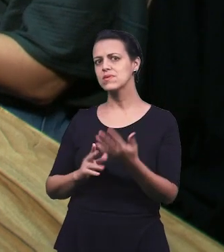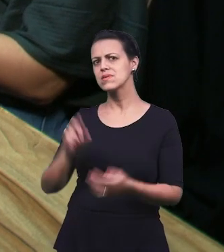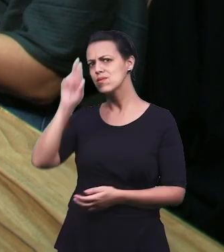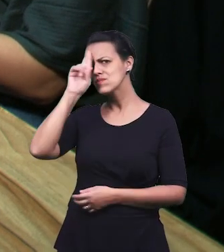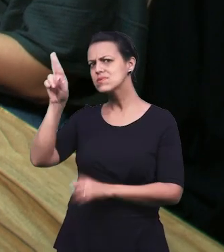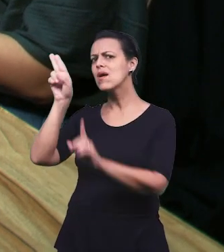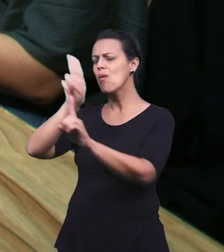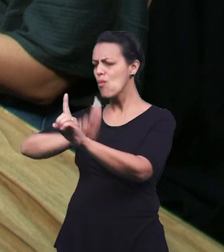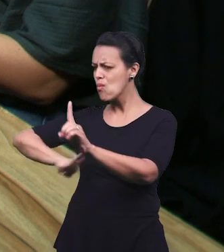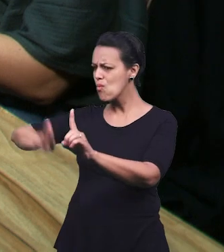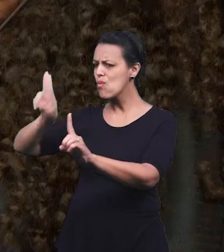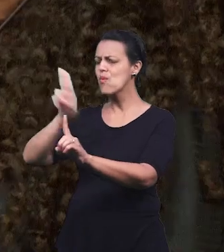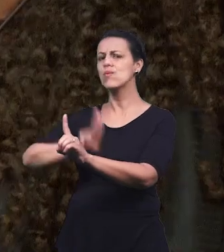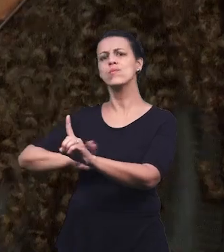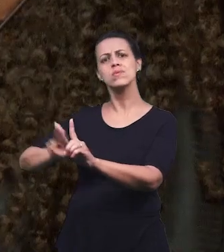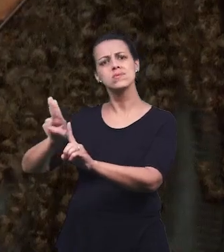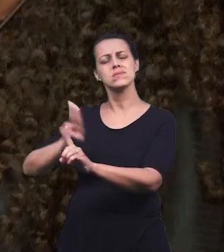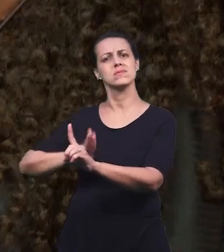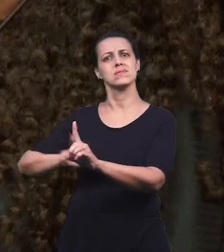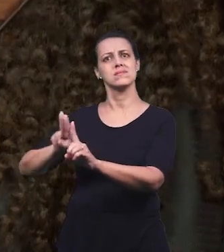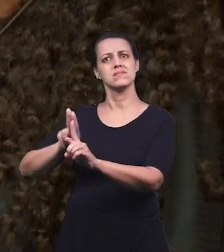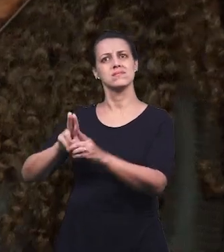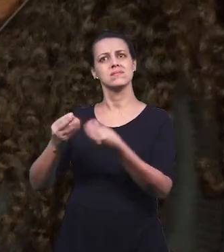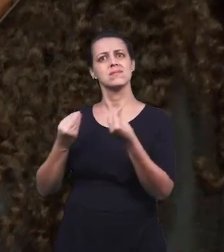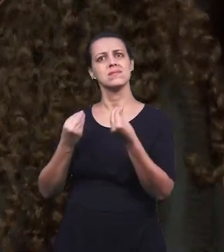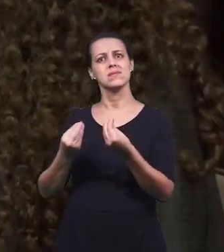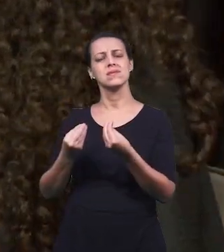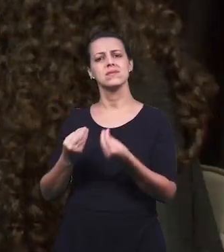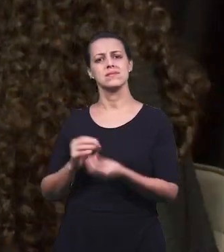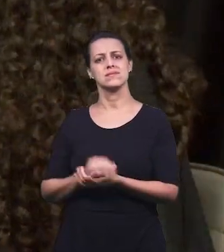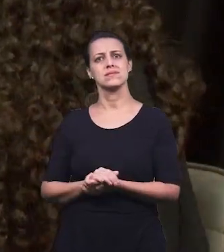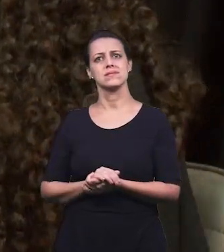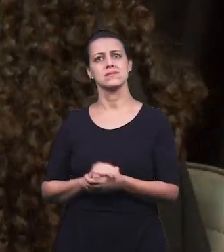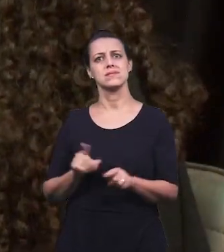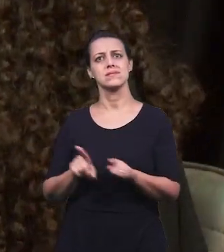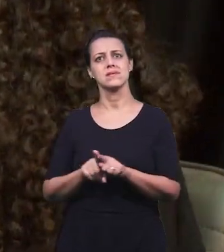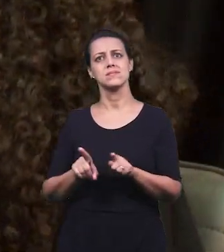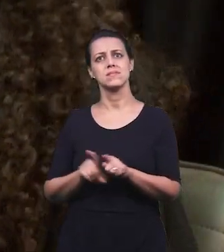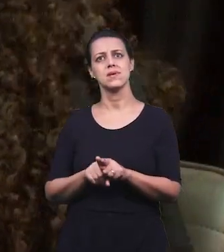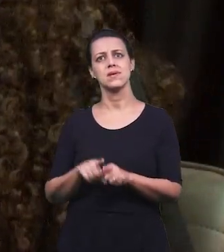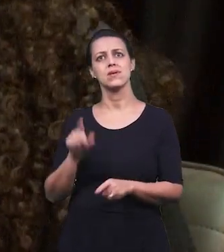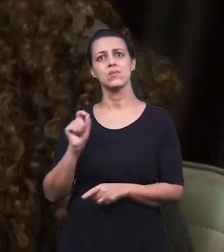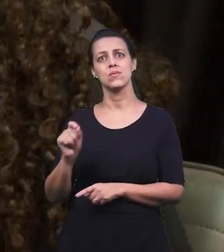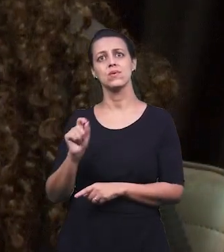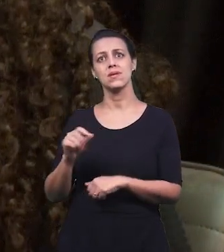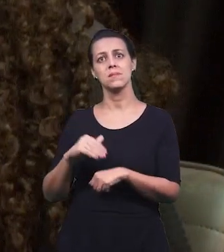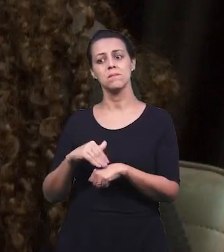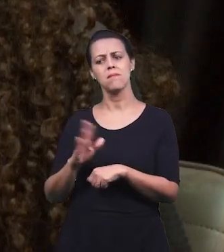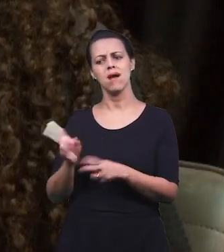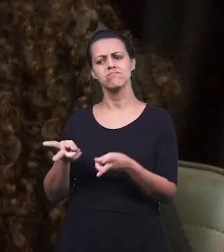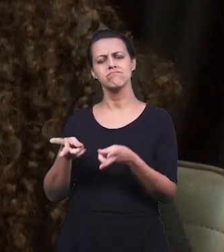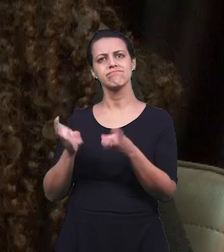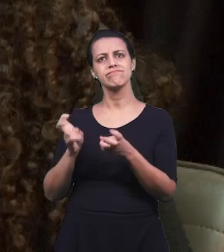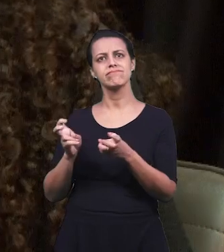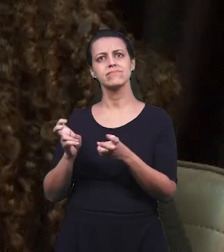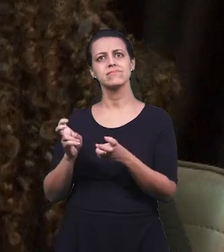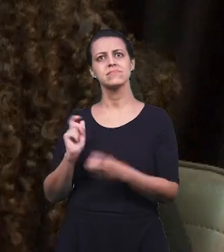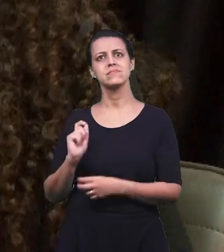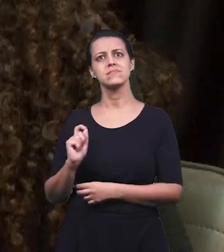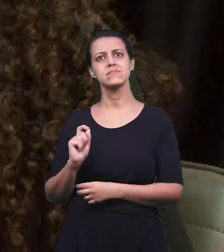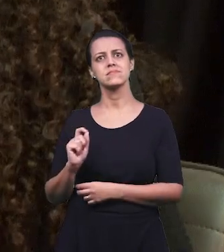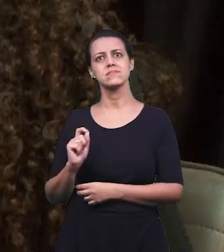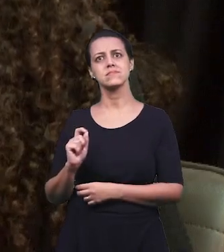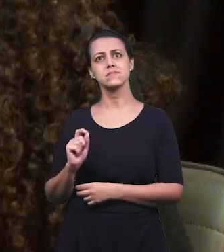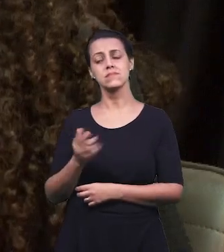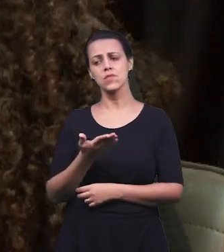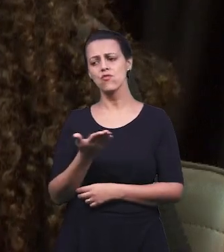né, usados pelo Senhor, e o que mais podemos ver, né, de interessante nisso tudo,